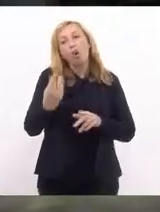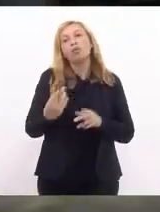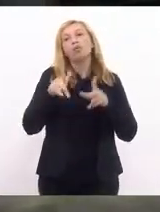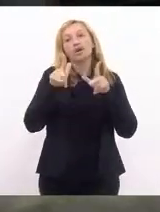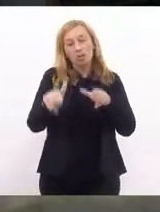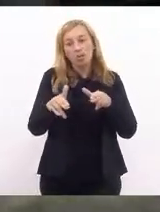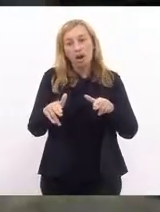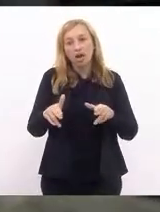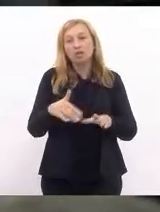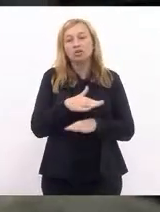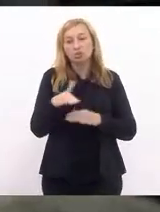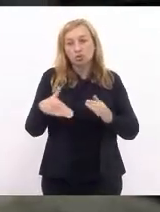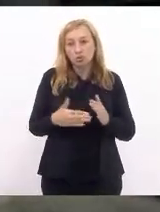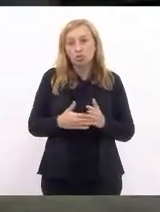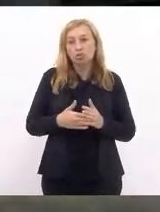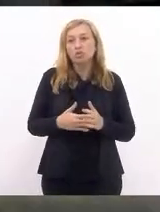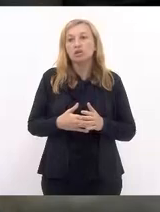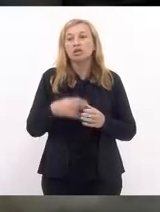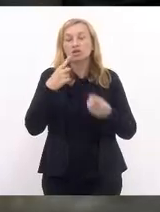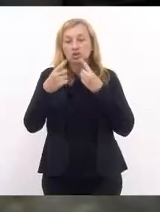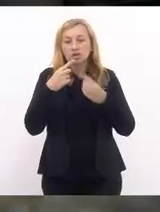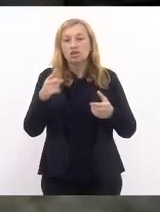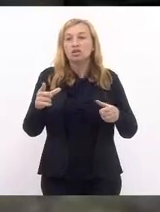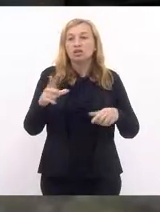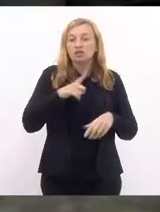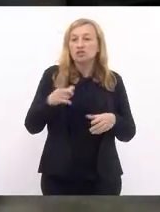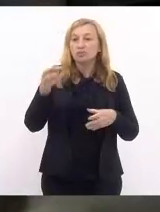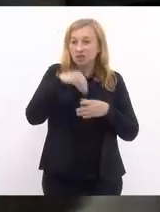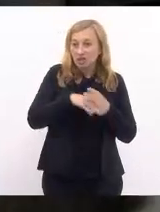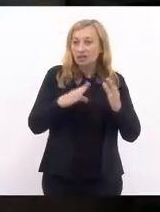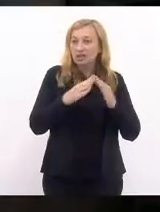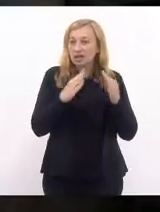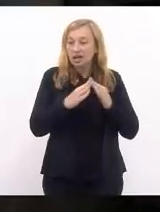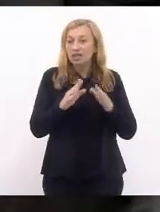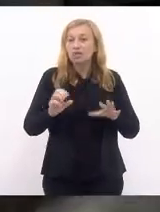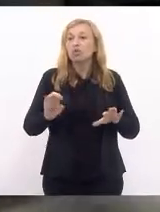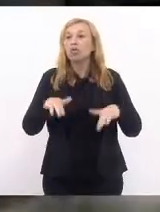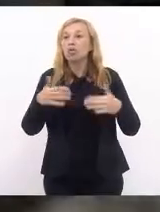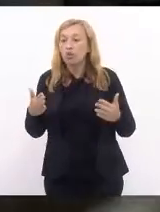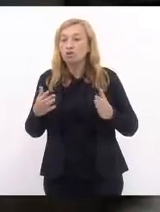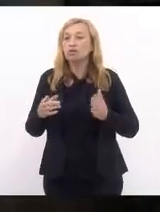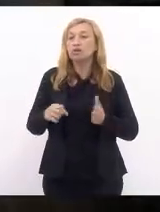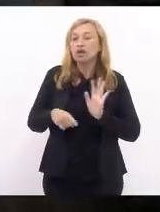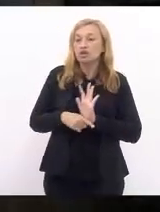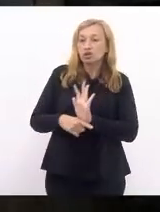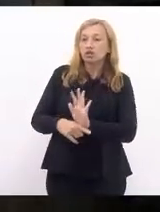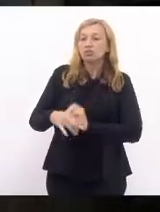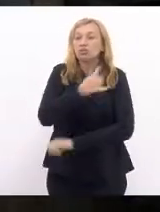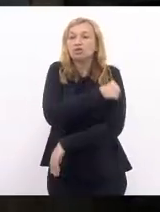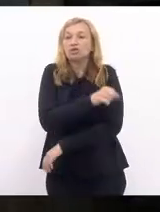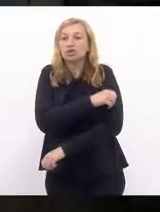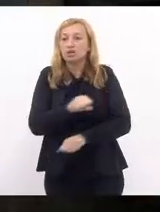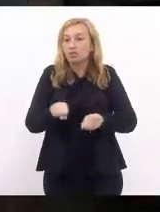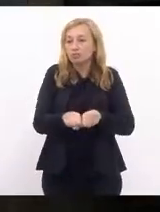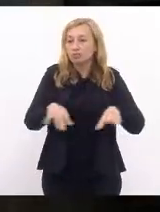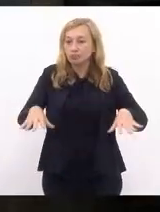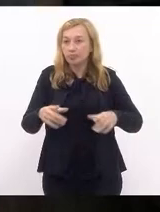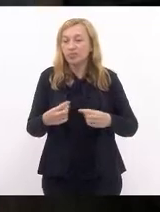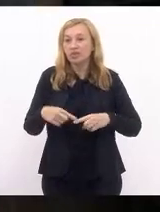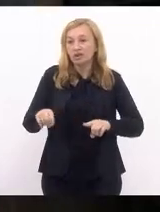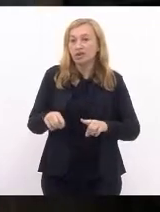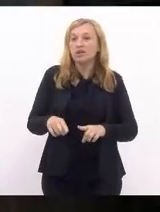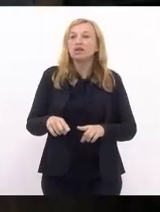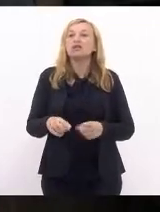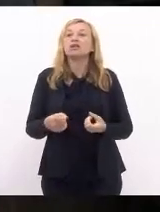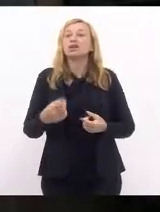iguais a todos os embates e que tivemos aqui dentro o quanto nós produzimos para o Rio de Janeiro no espelho de enfrentamento a pandemia a sua